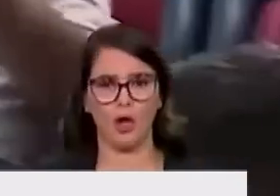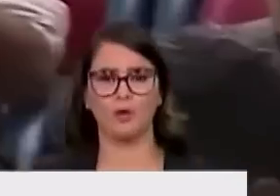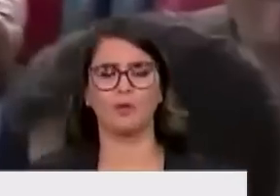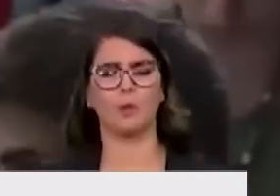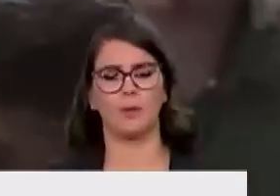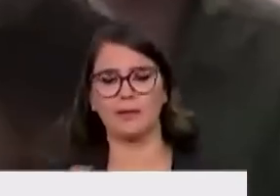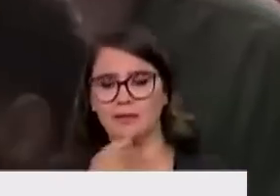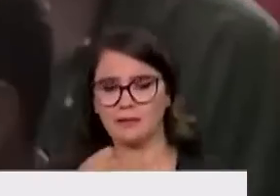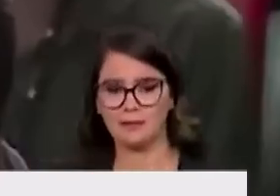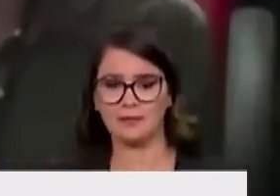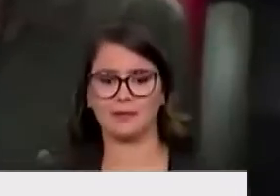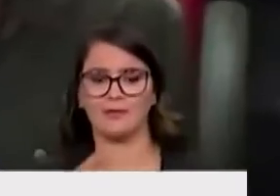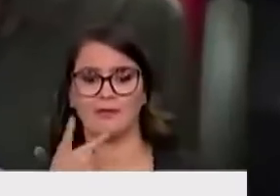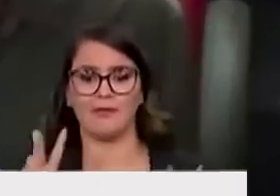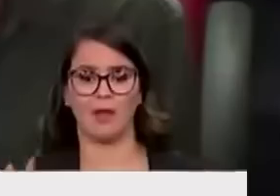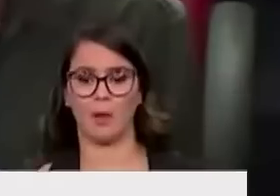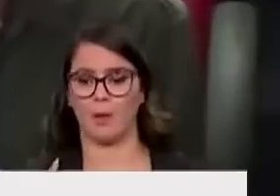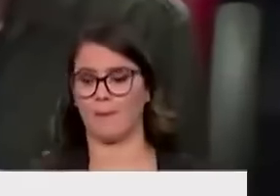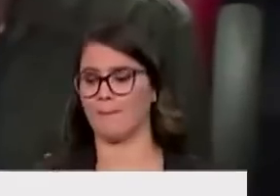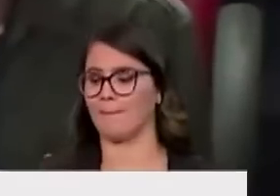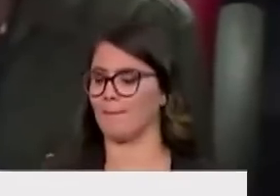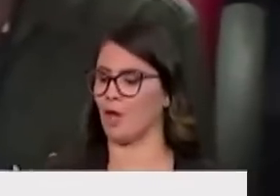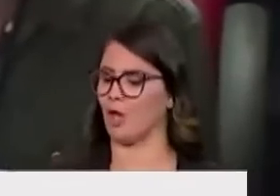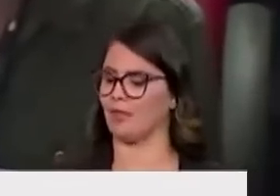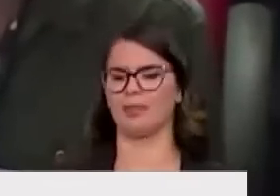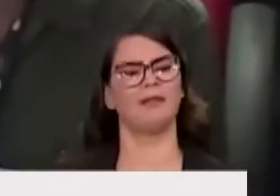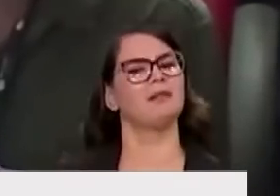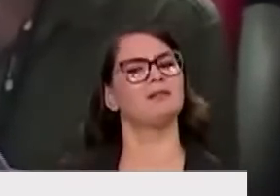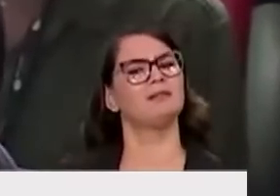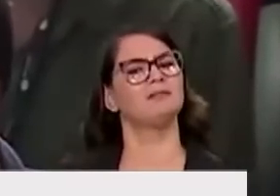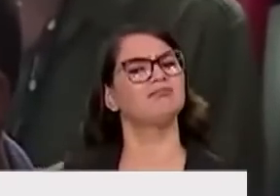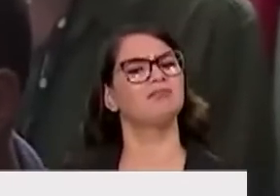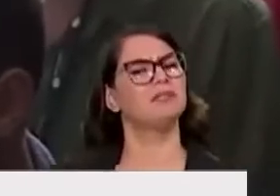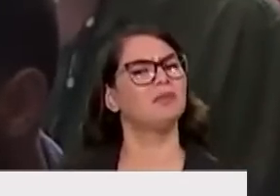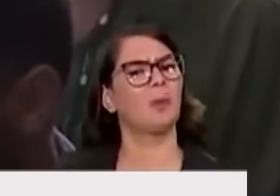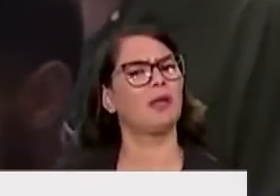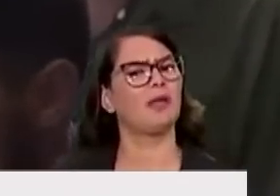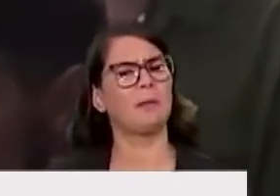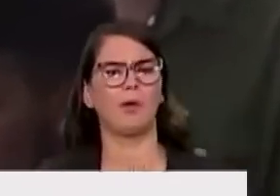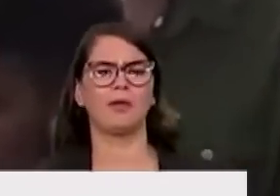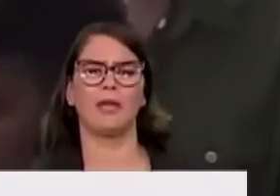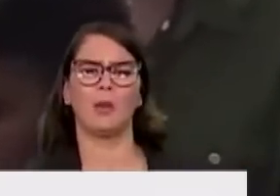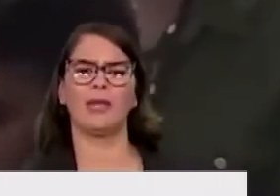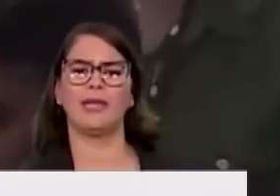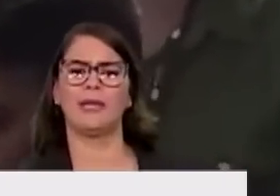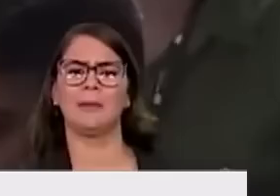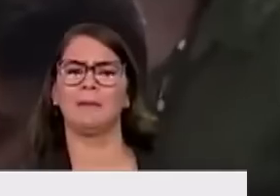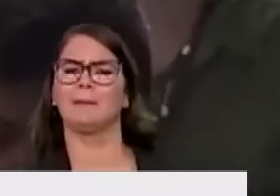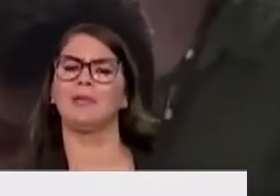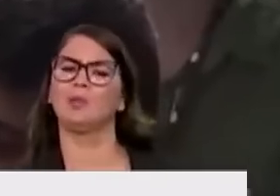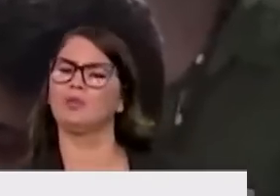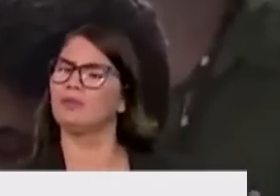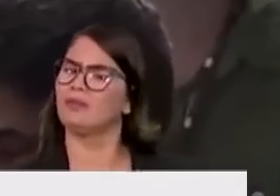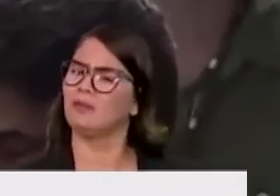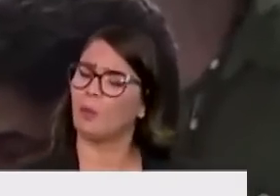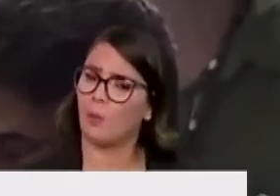coletiva se falou da prótese. Eu queria entender exatamente o que é essa prótese, se falou de modelo híbrido, o que seria esse modelo híbrido. E se, por